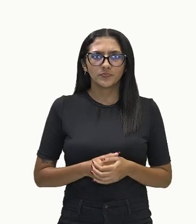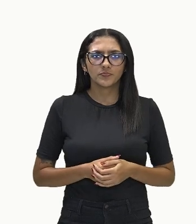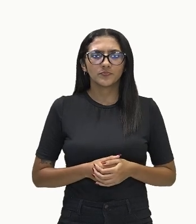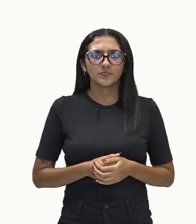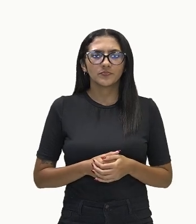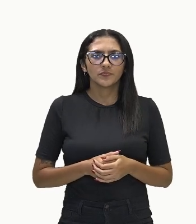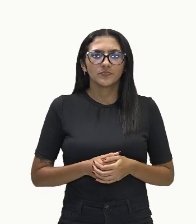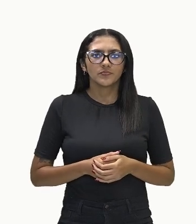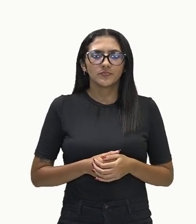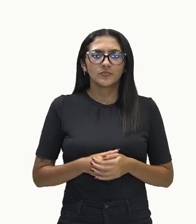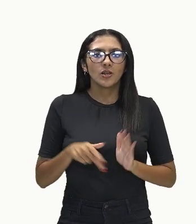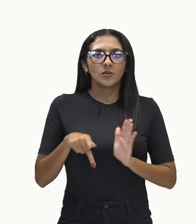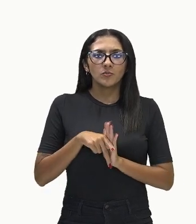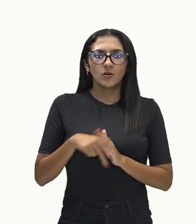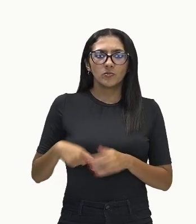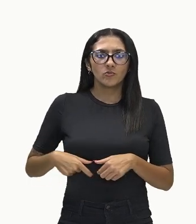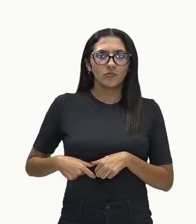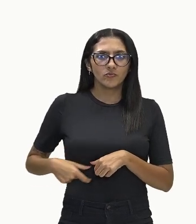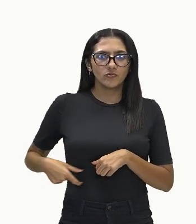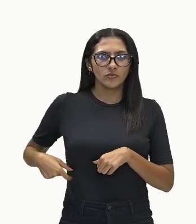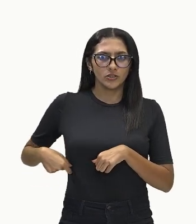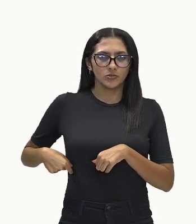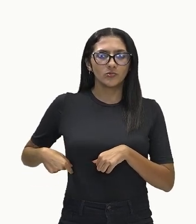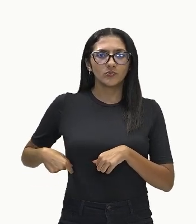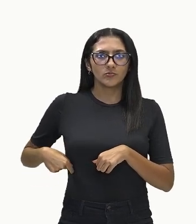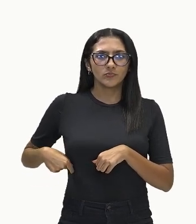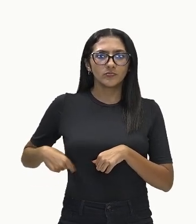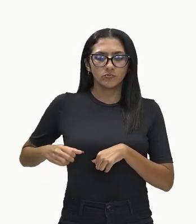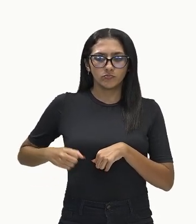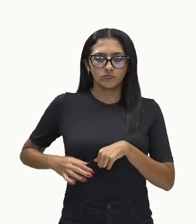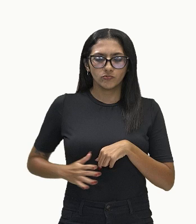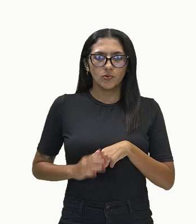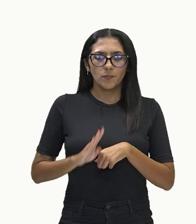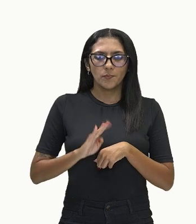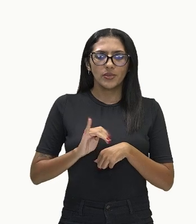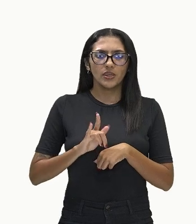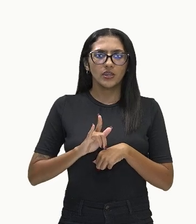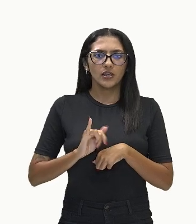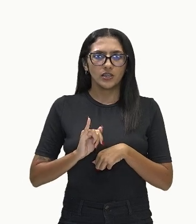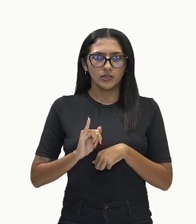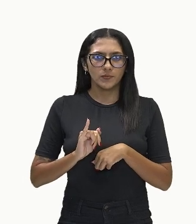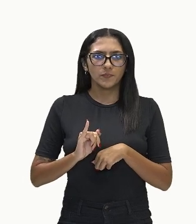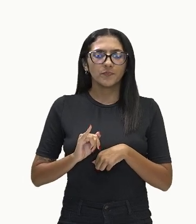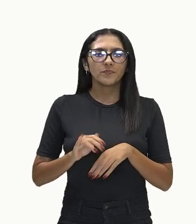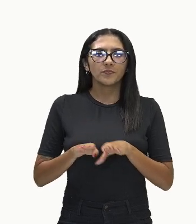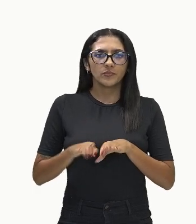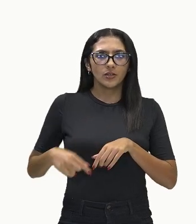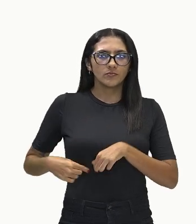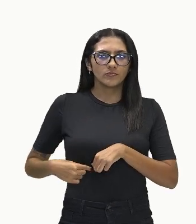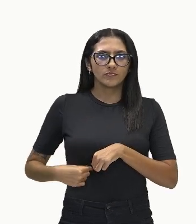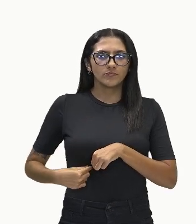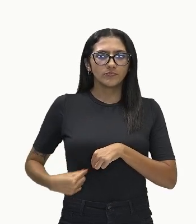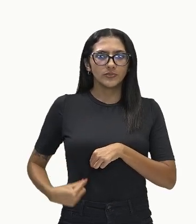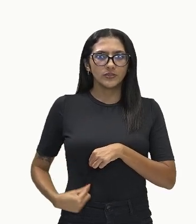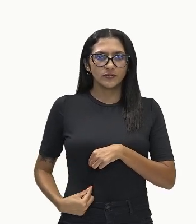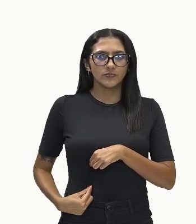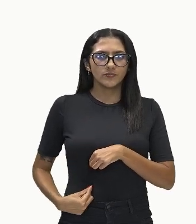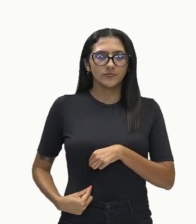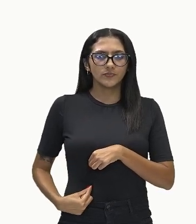O fígado secreta a bile e a bile é armazenada por quem? Pela vesícula